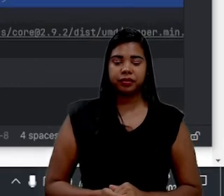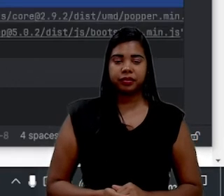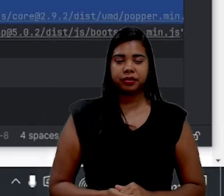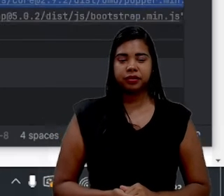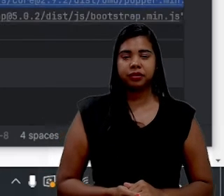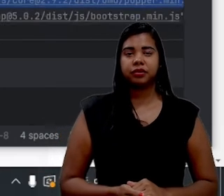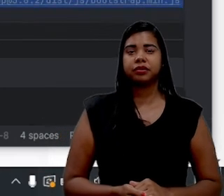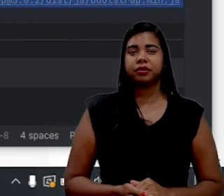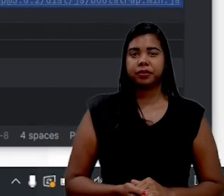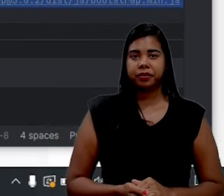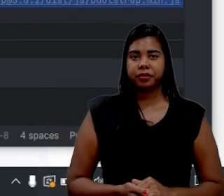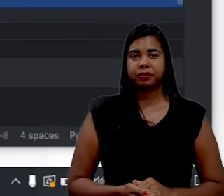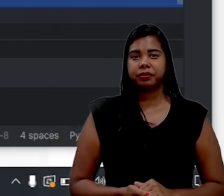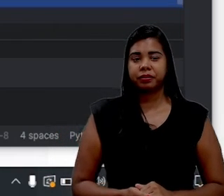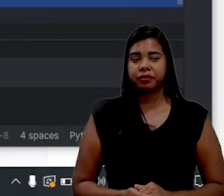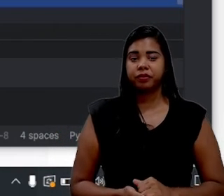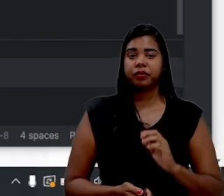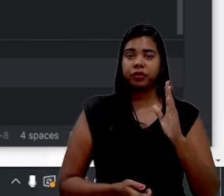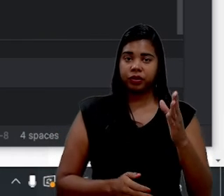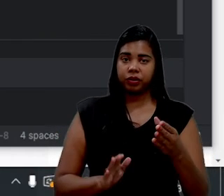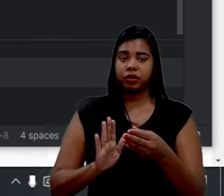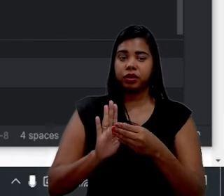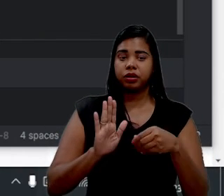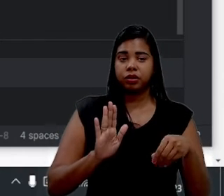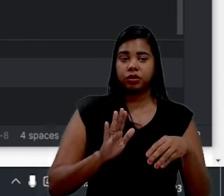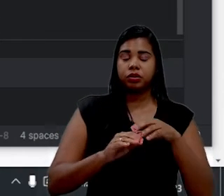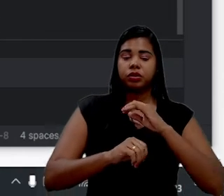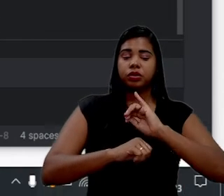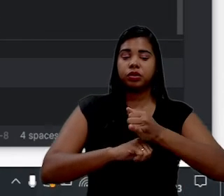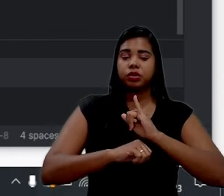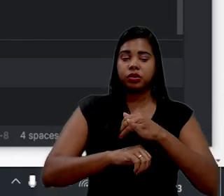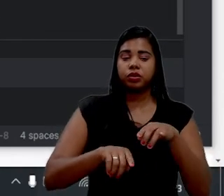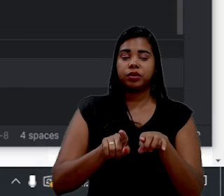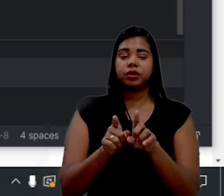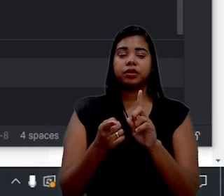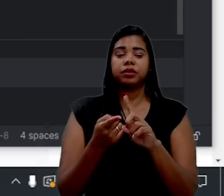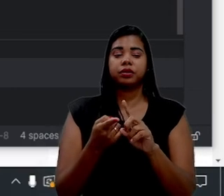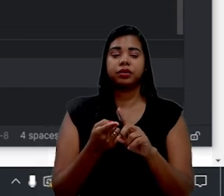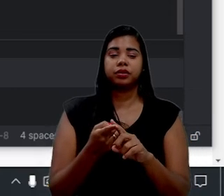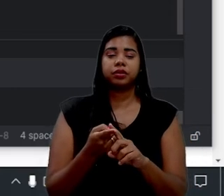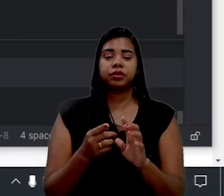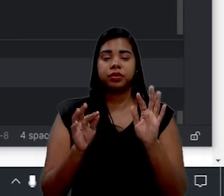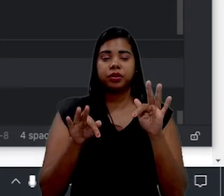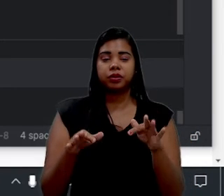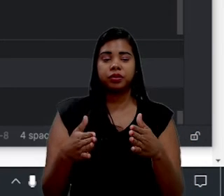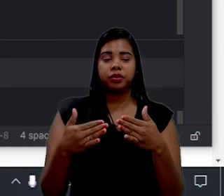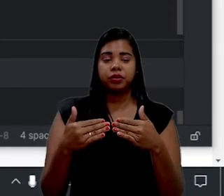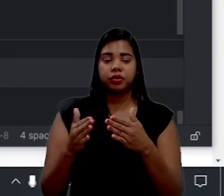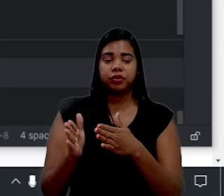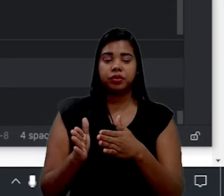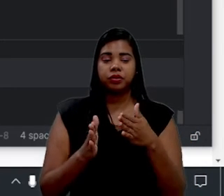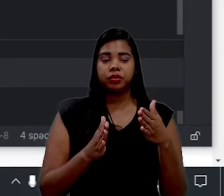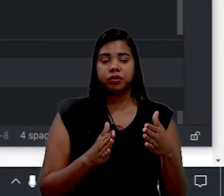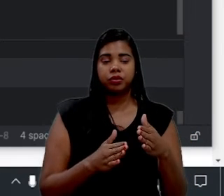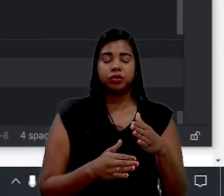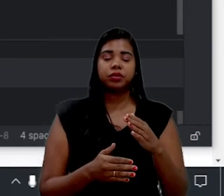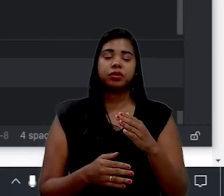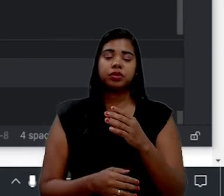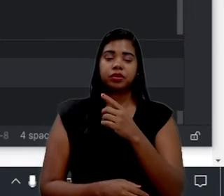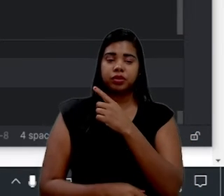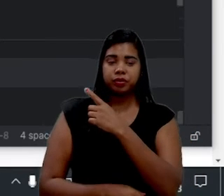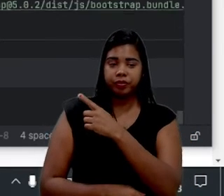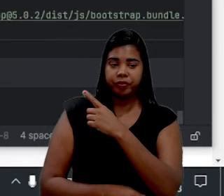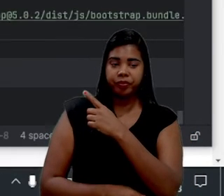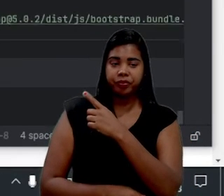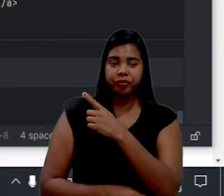Bootstrap, tá? Ele já pega online, né, para fazer a organização. Pronto, fim, fecha o body e fecha a